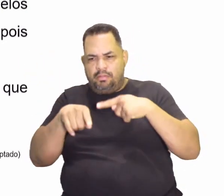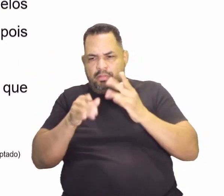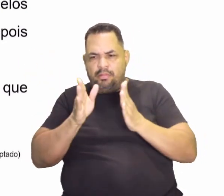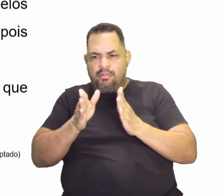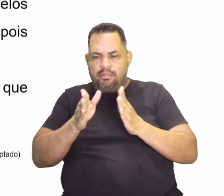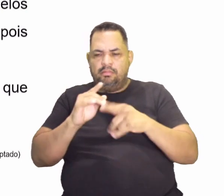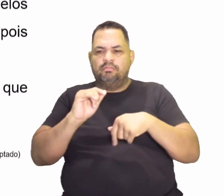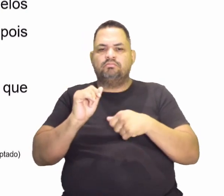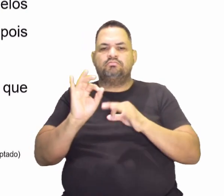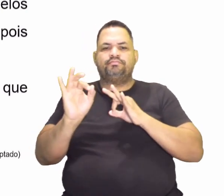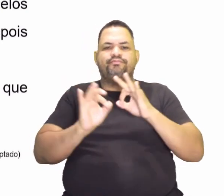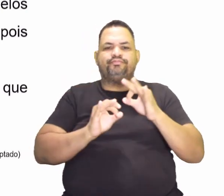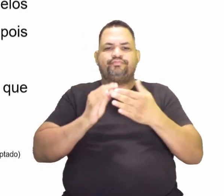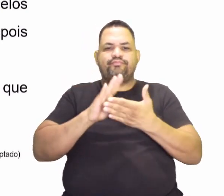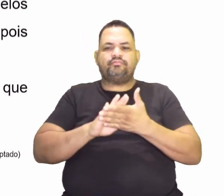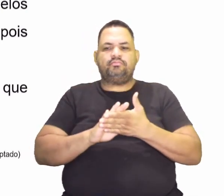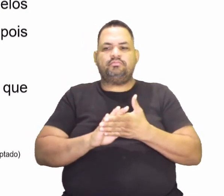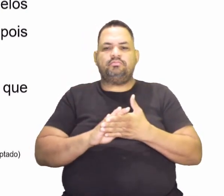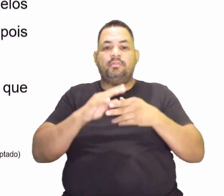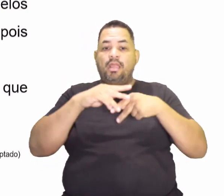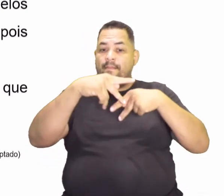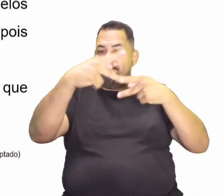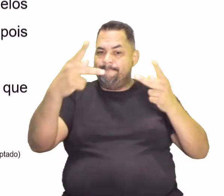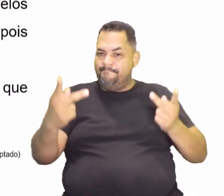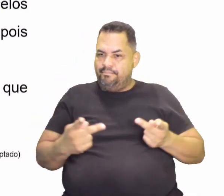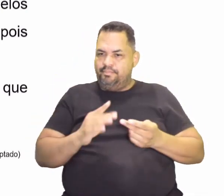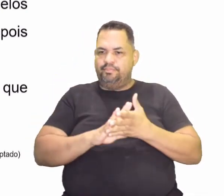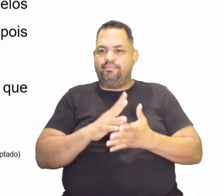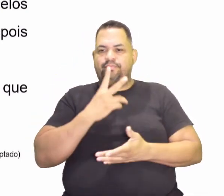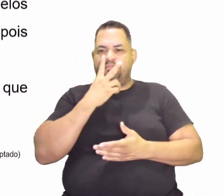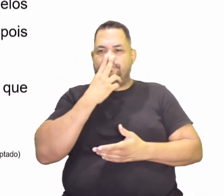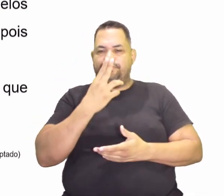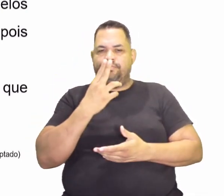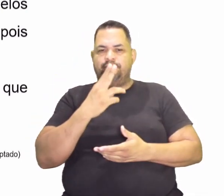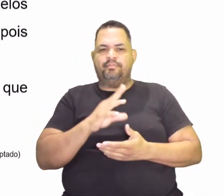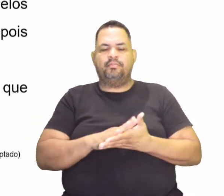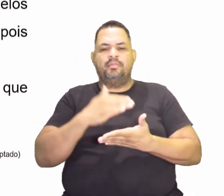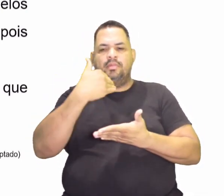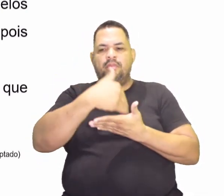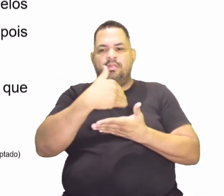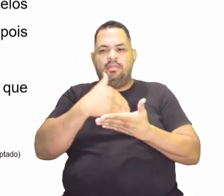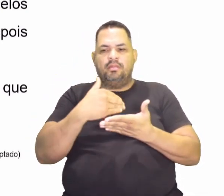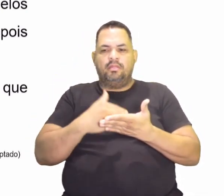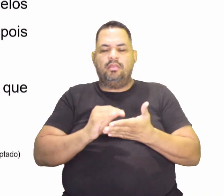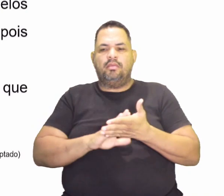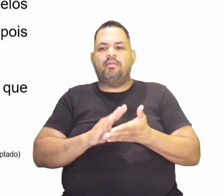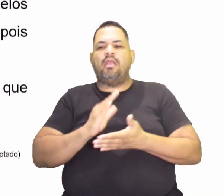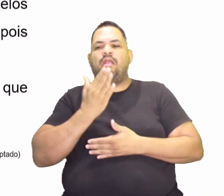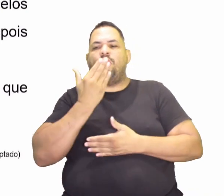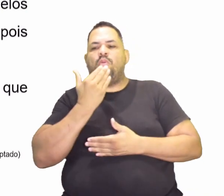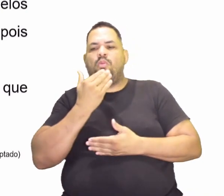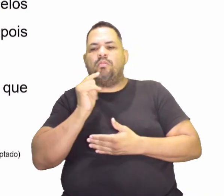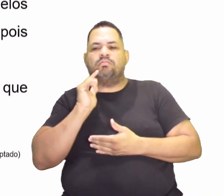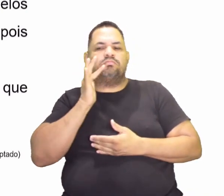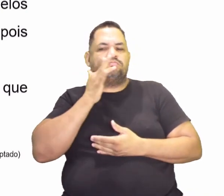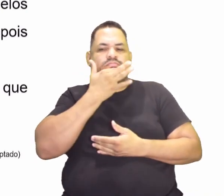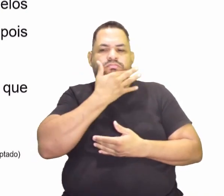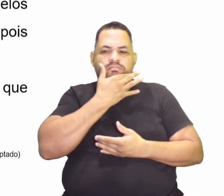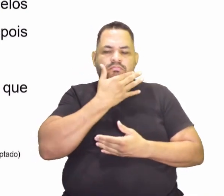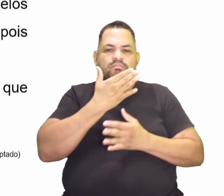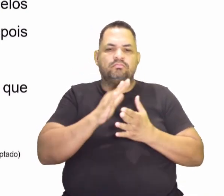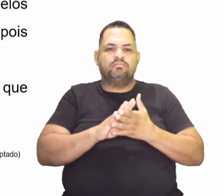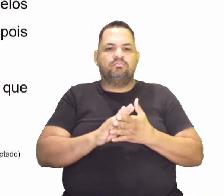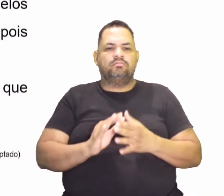ela por partes, né? Ela é grande, mas vamos dividir por partes. E vai saboreando. Isso no âmbito do conhecimento